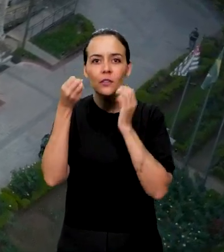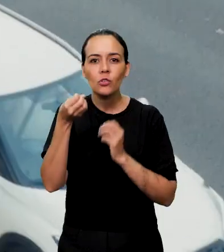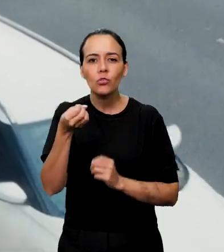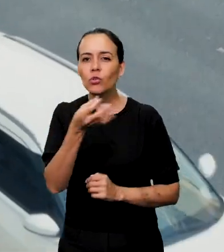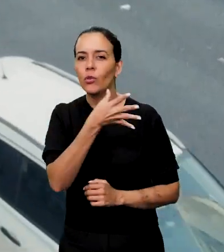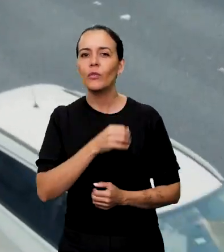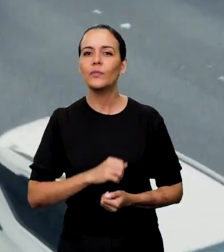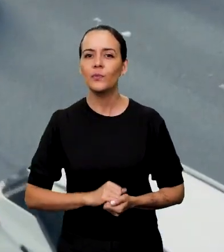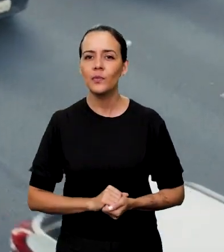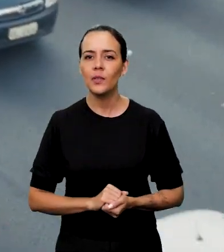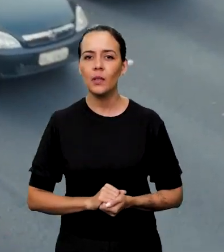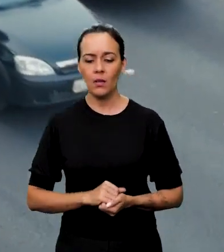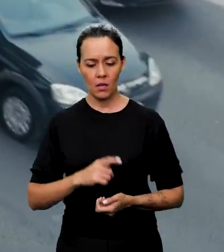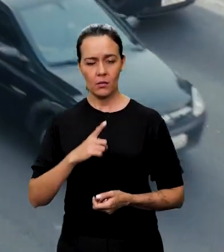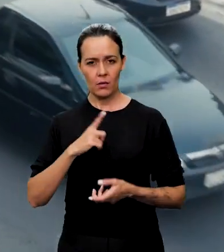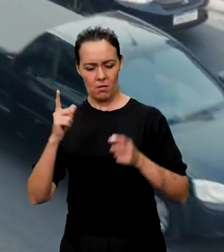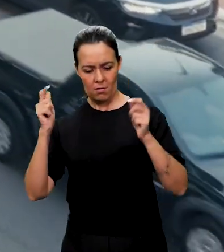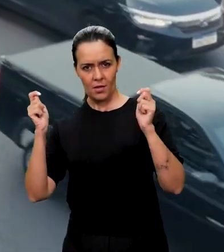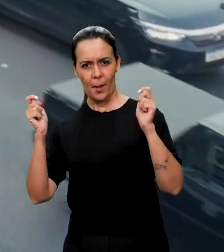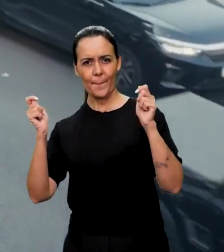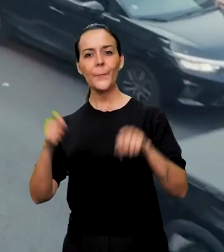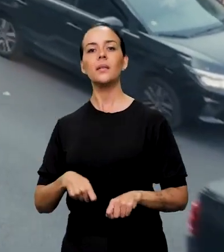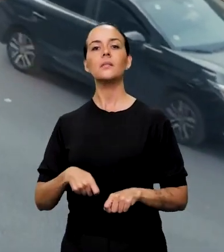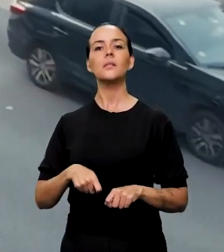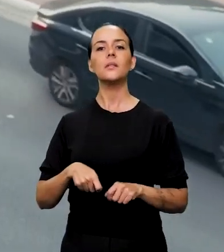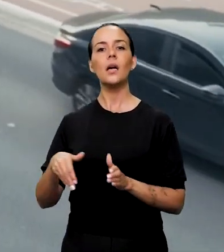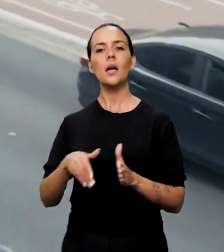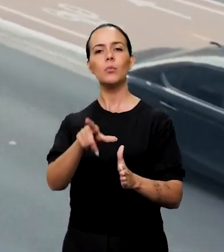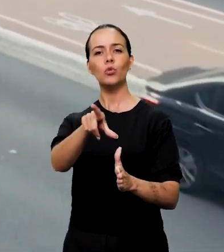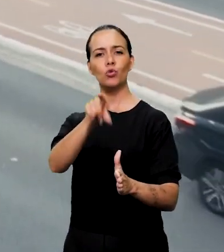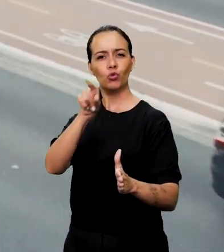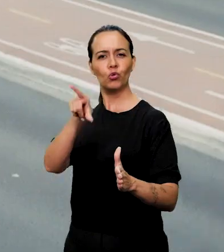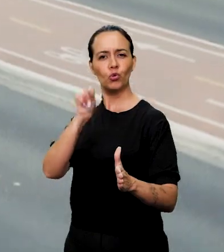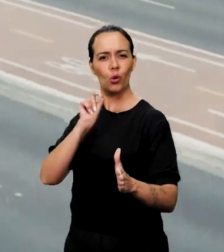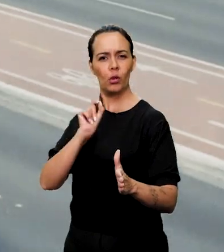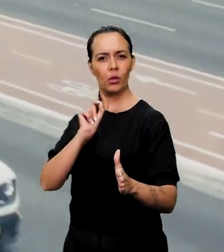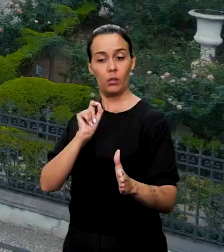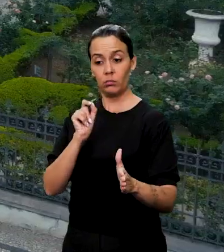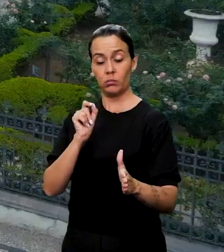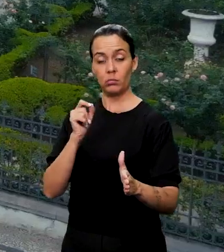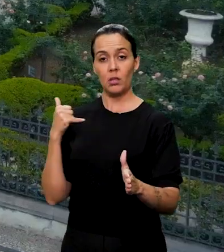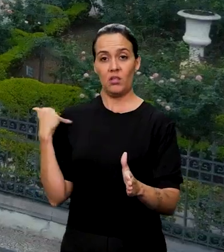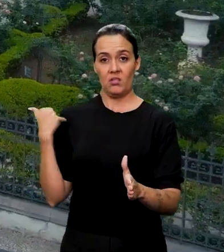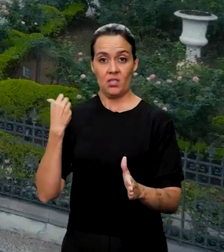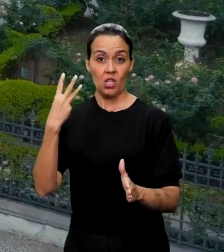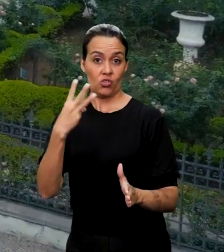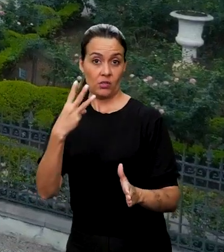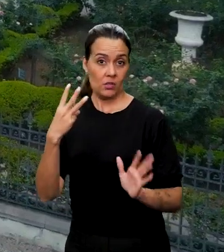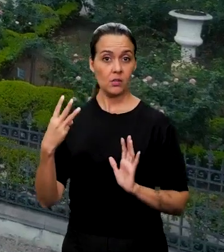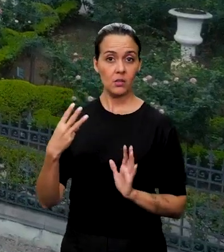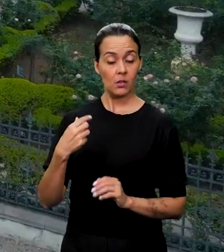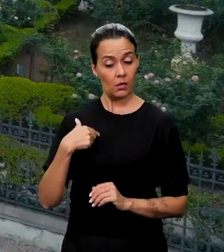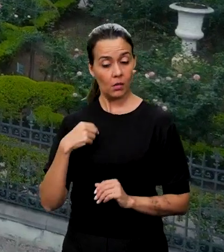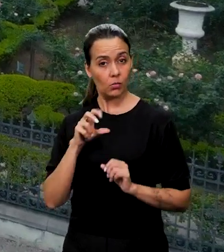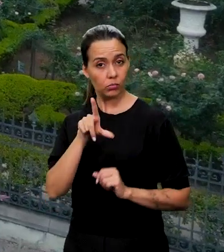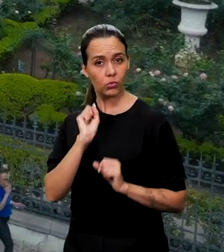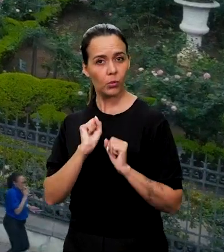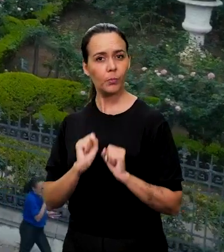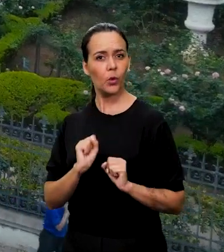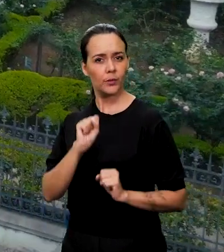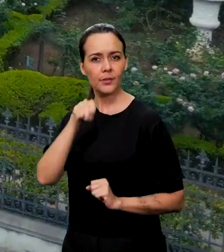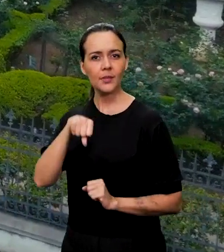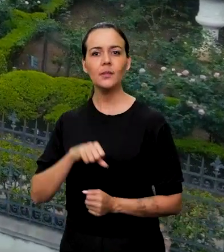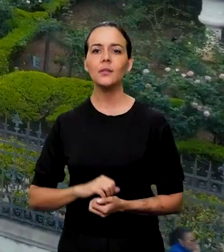a nossa capacidade de escolha se ampliou com a terceira idade, nós temos muito mais escolhas, mas, quer